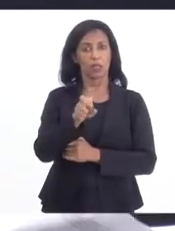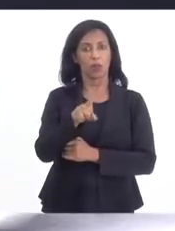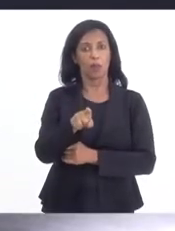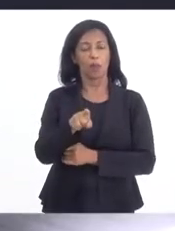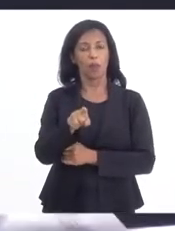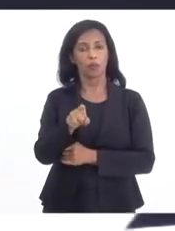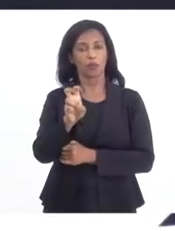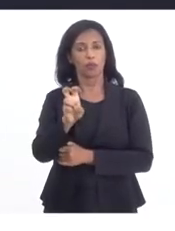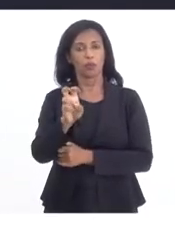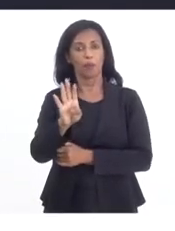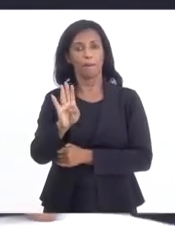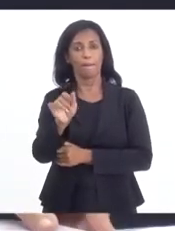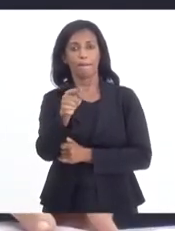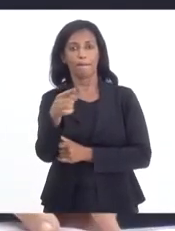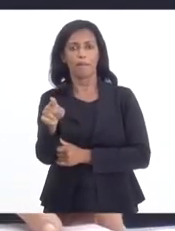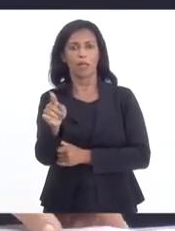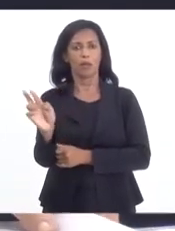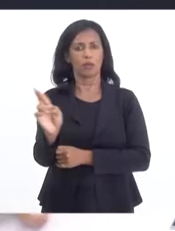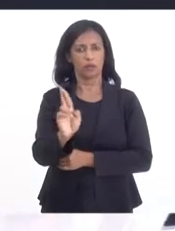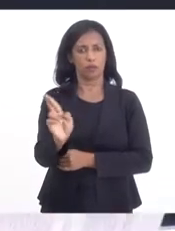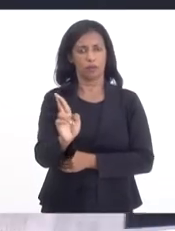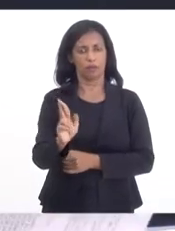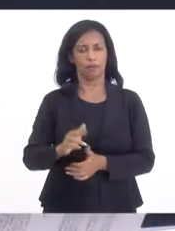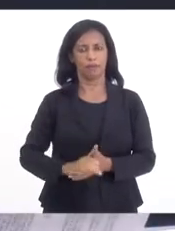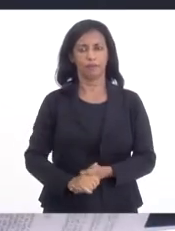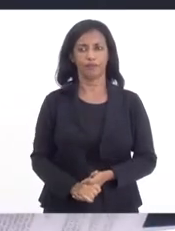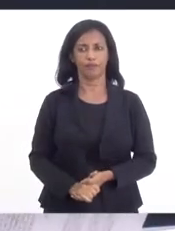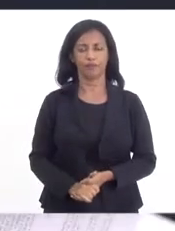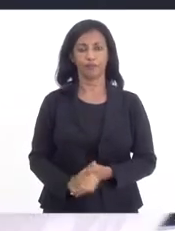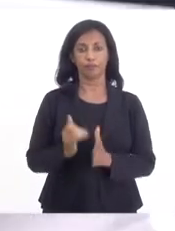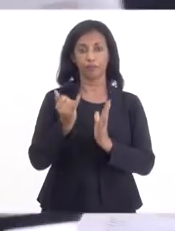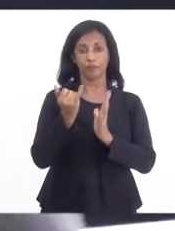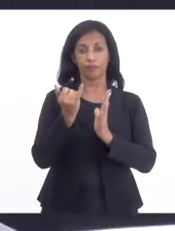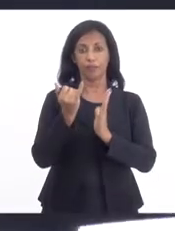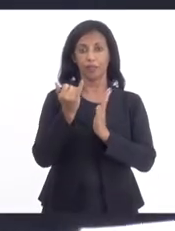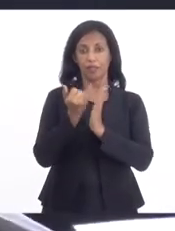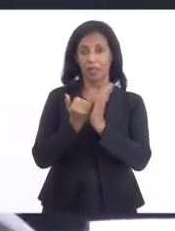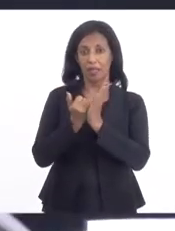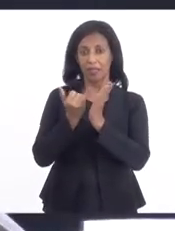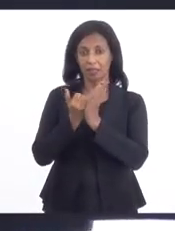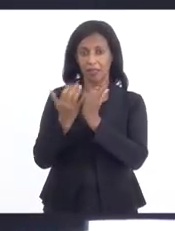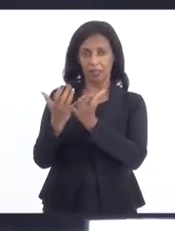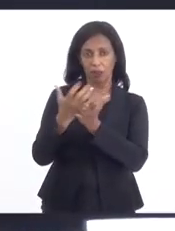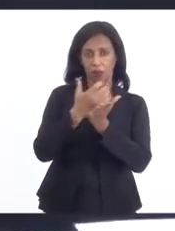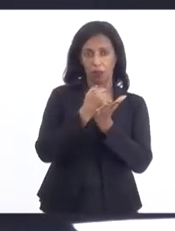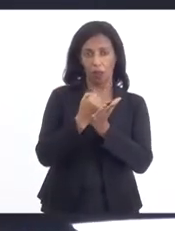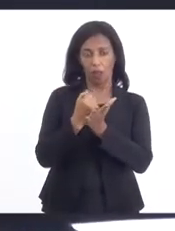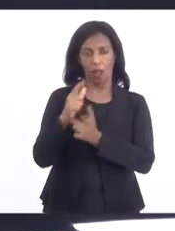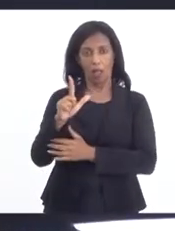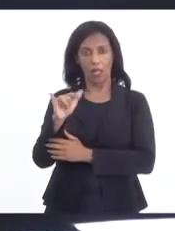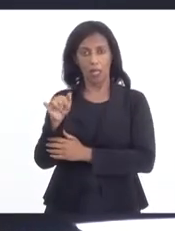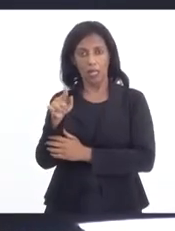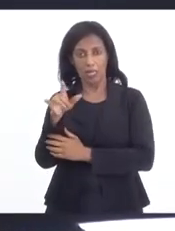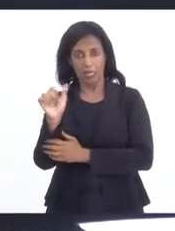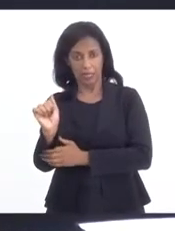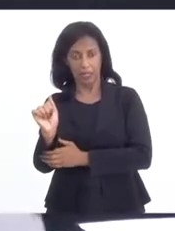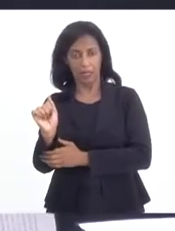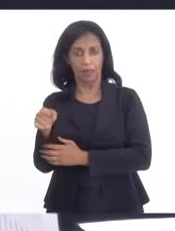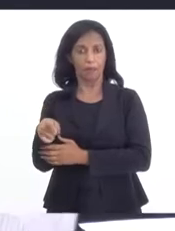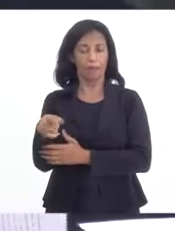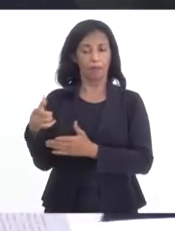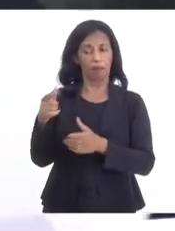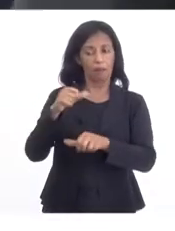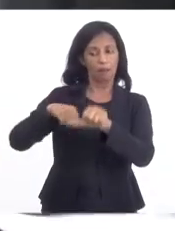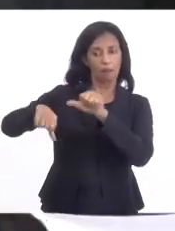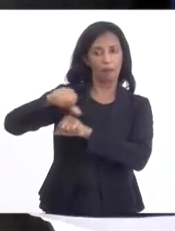5,5 bilhões de reais. E a receita corrente líquida passa a